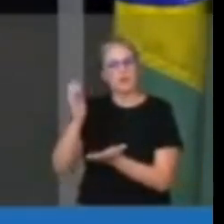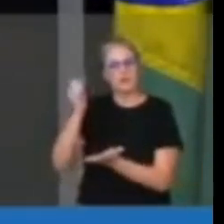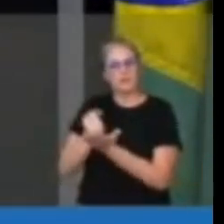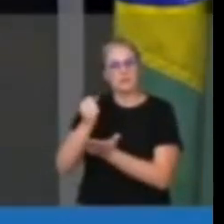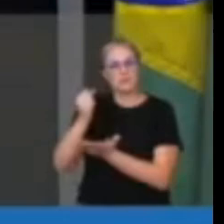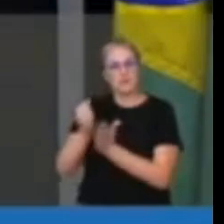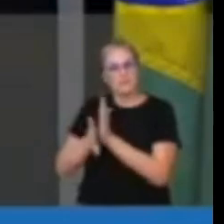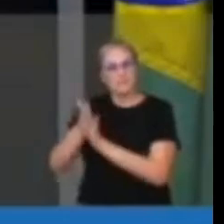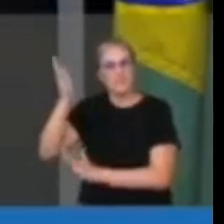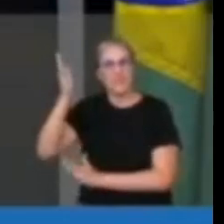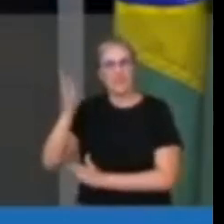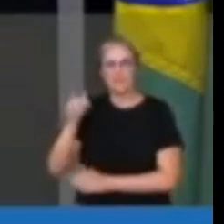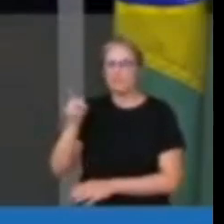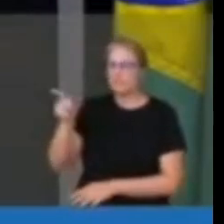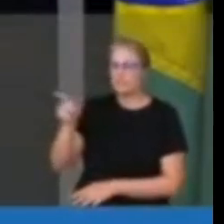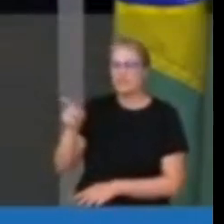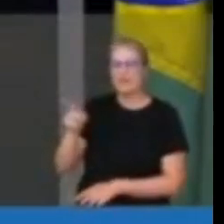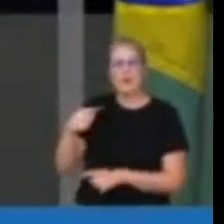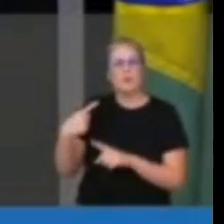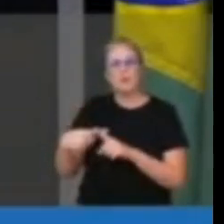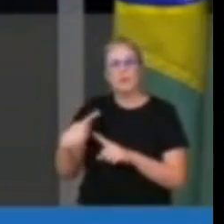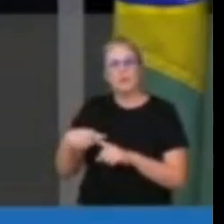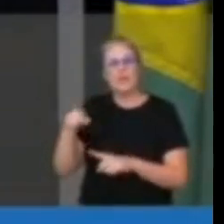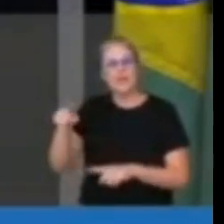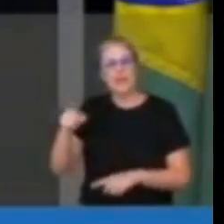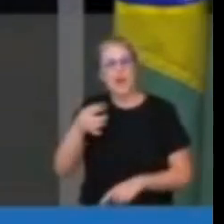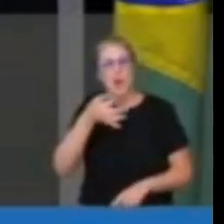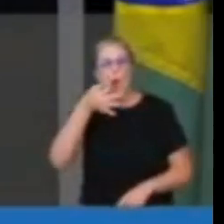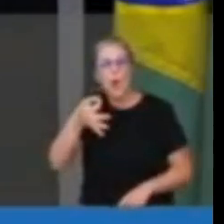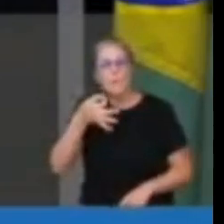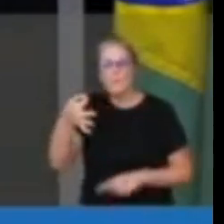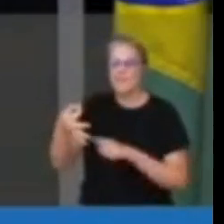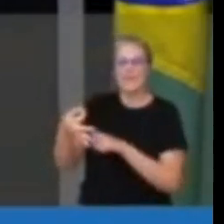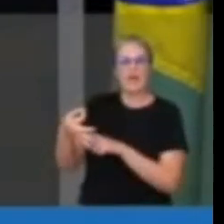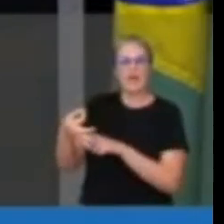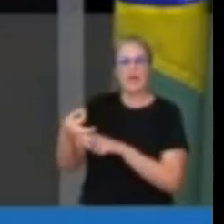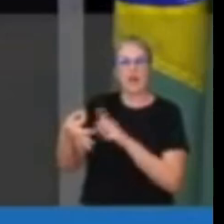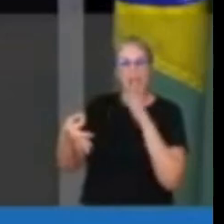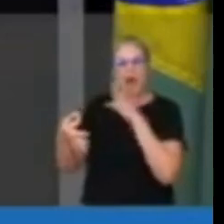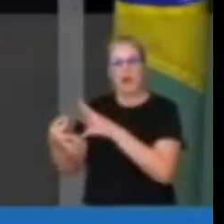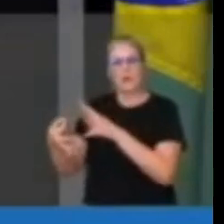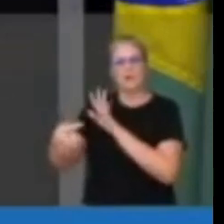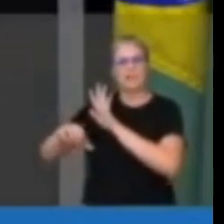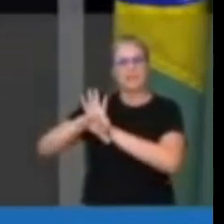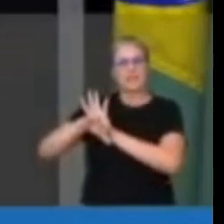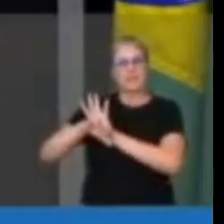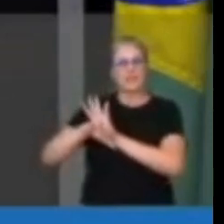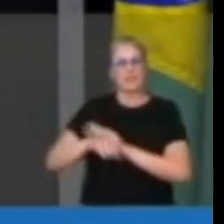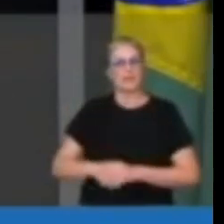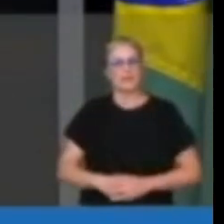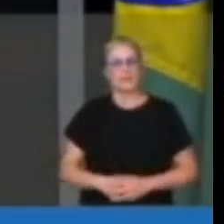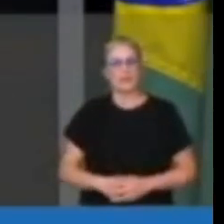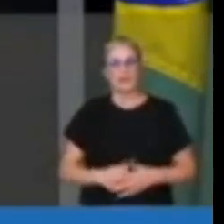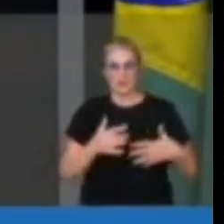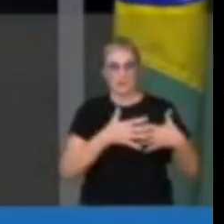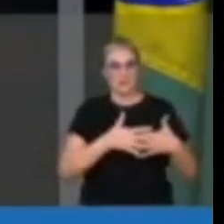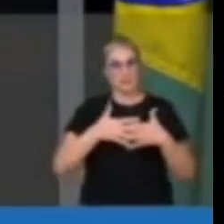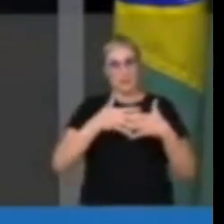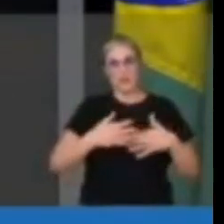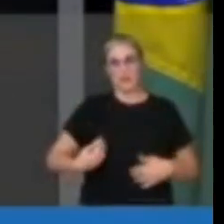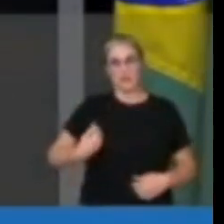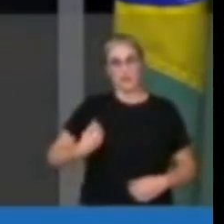crime, novamente, de opinião, por estar em um país aliado do Brasil, os Estados